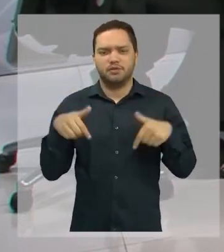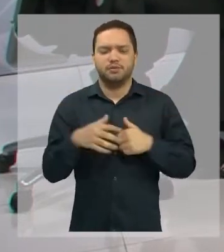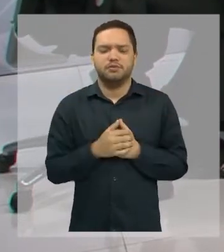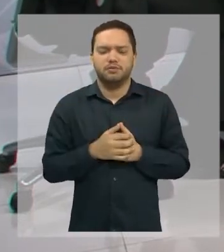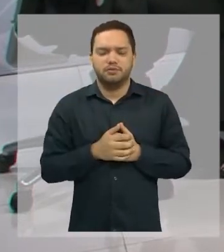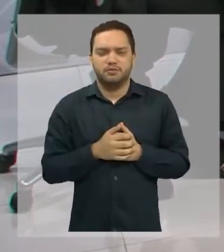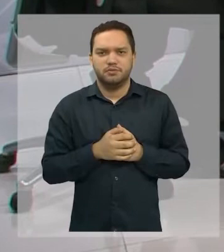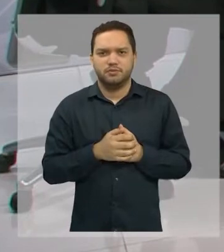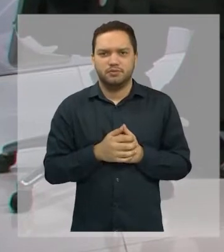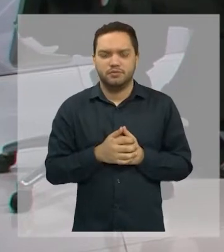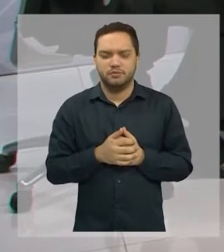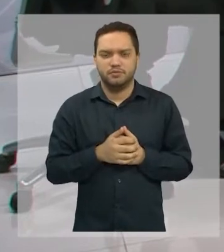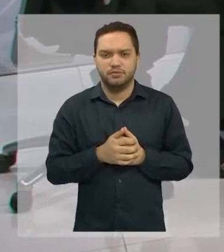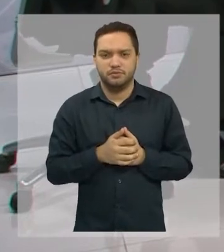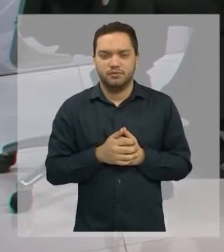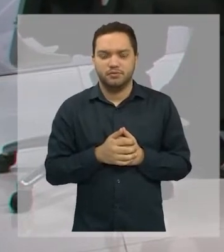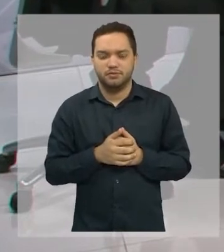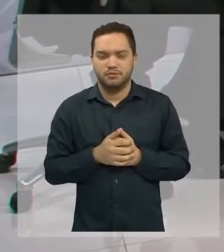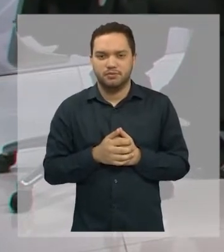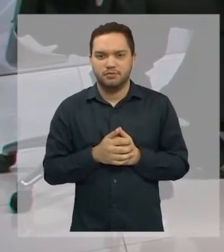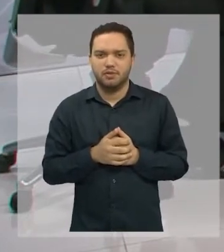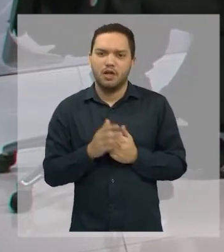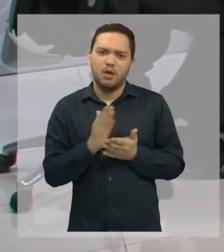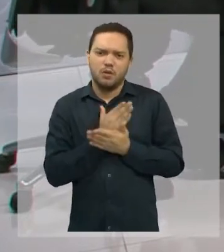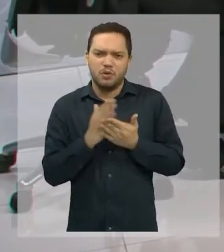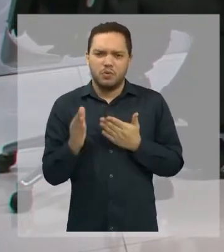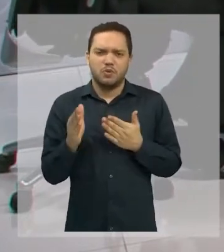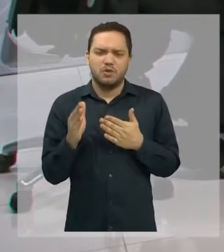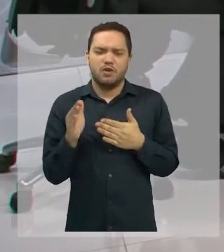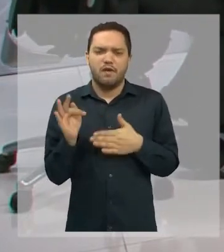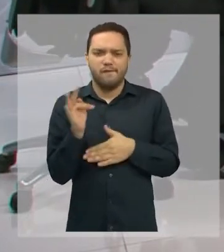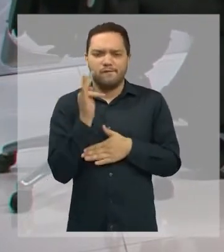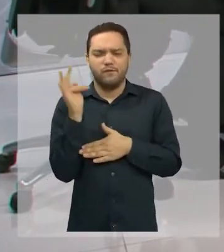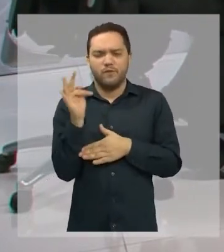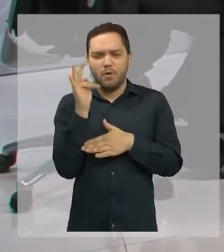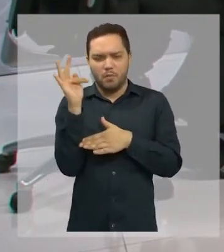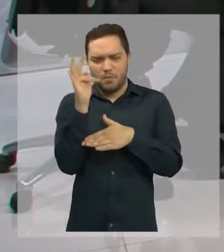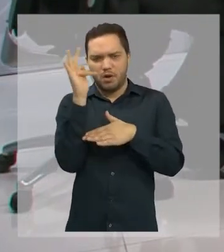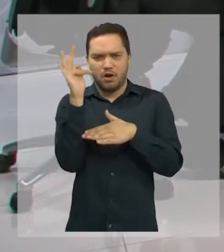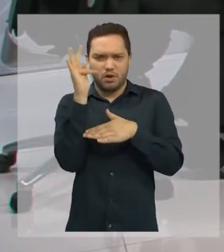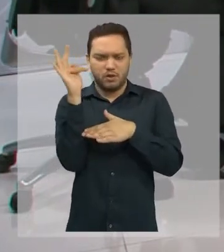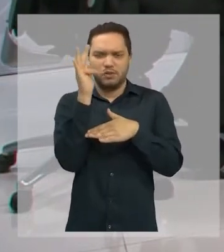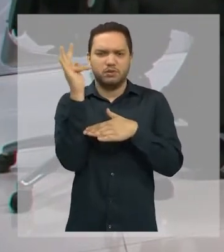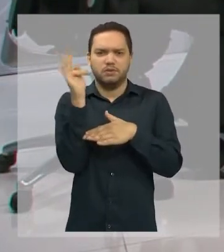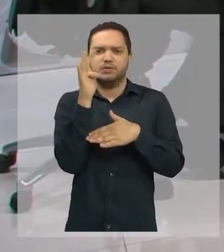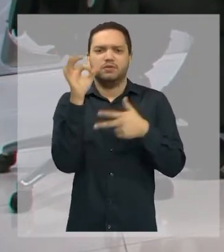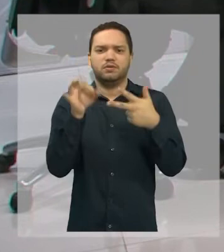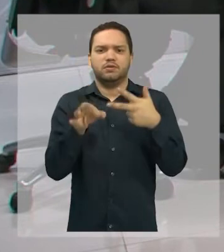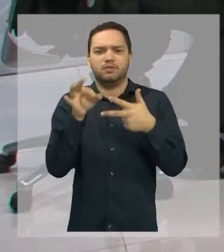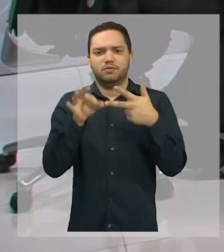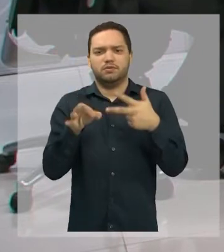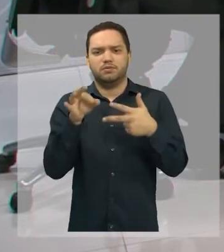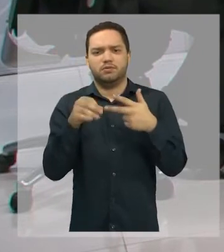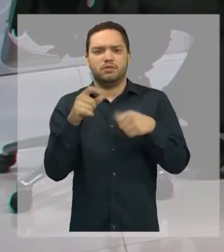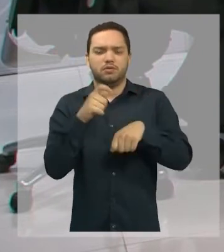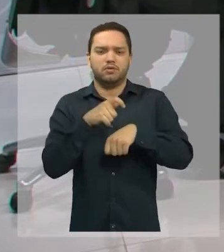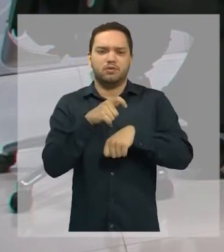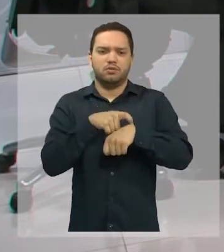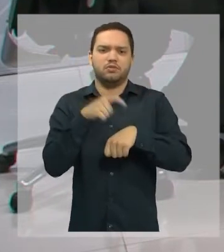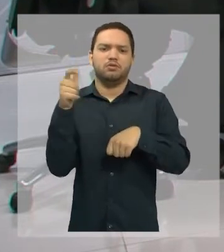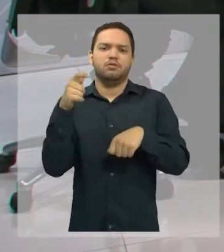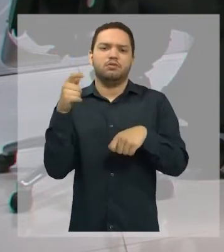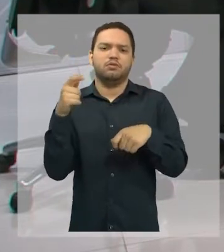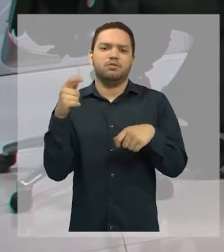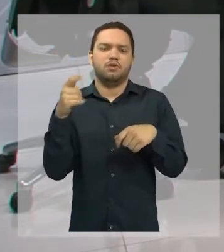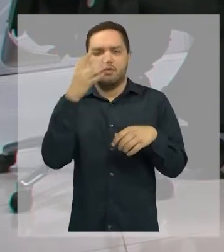é que funciona esse debate? Certas formalidades no judiciário, o judiciário é o lugar de embate, é o lugar de conflito